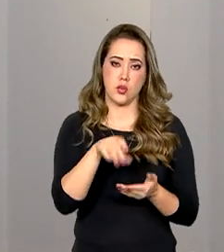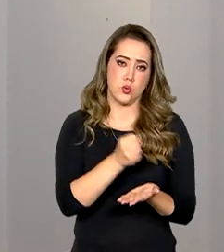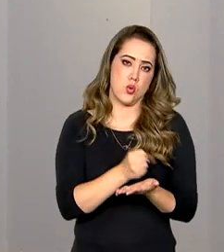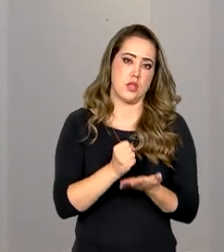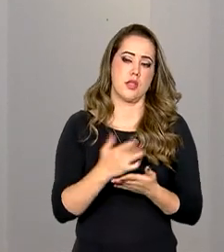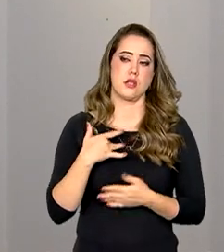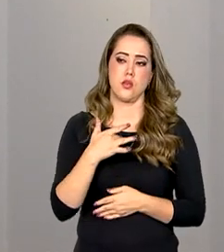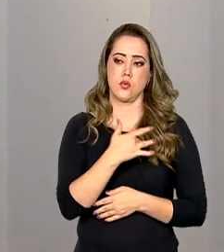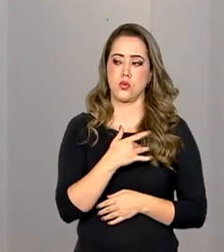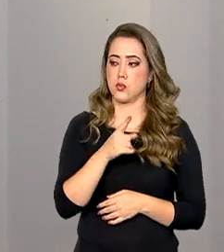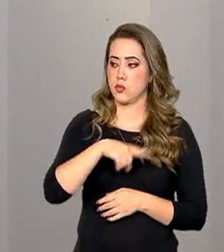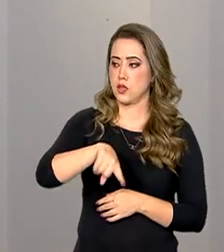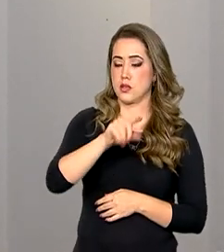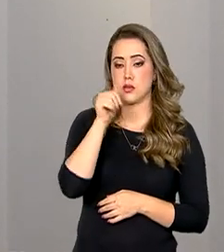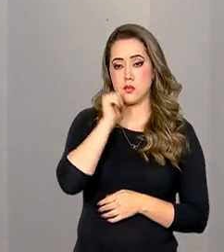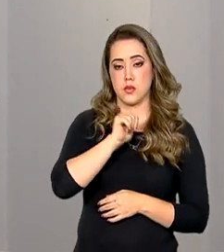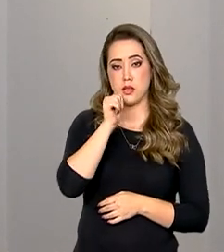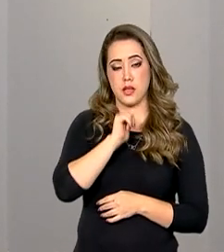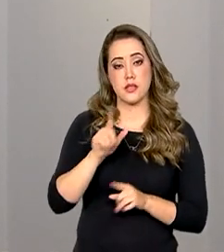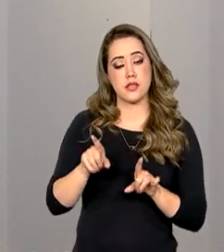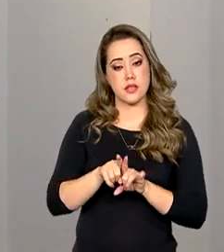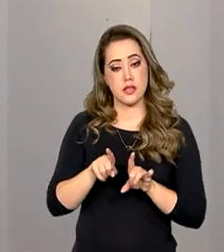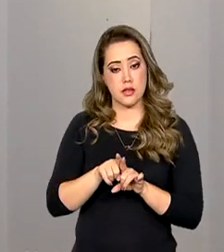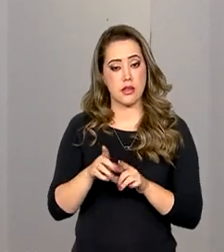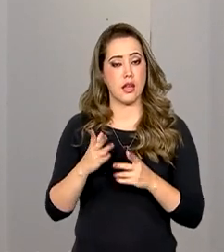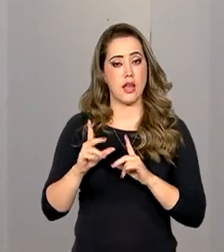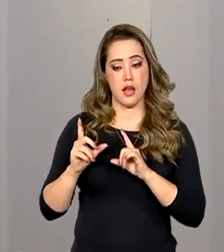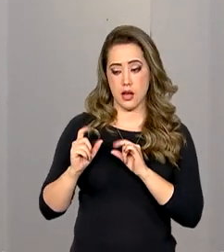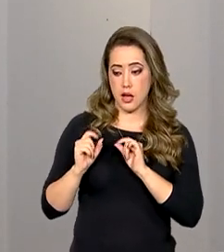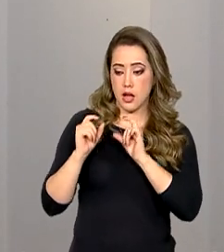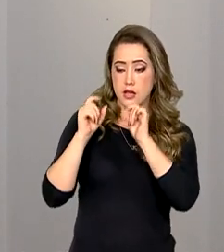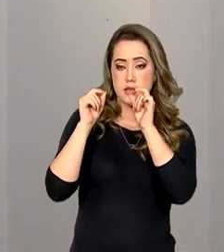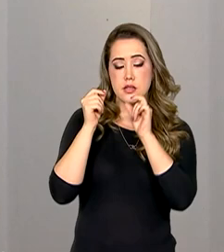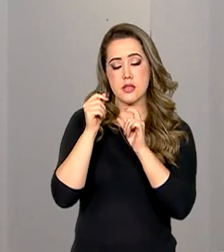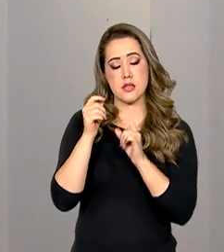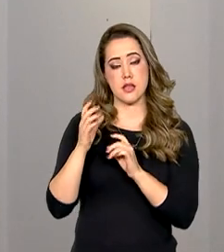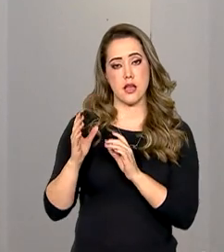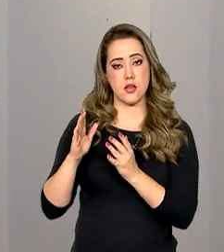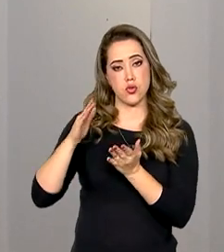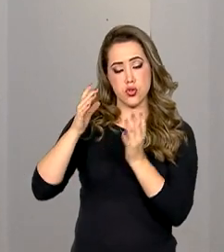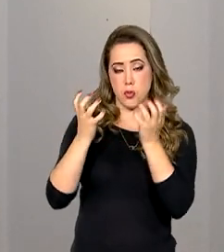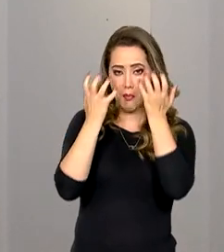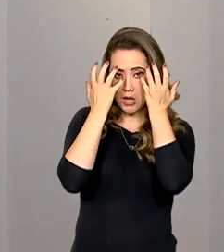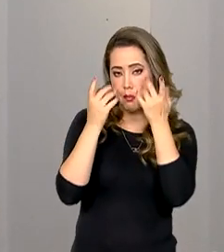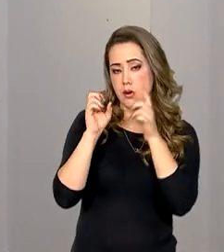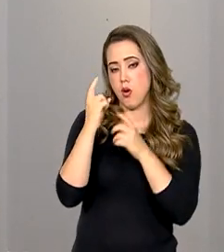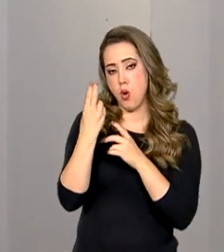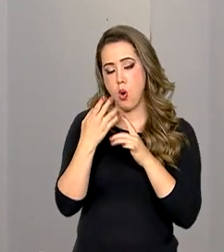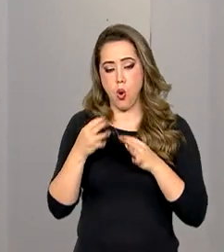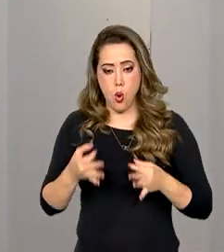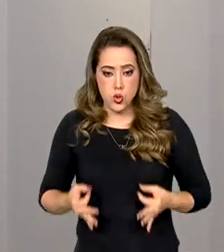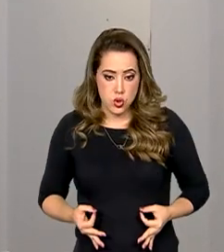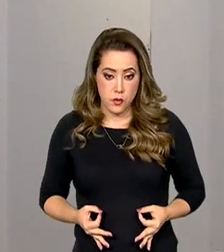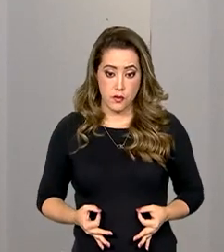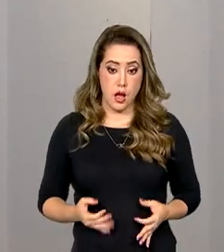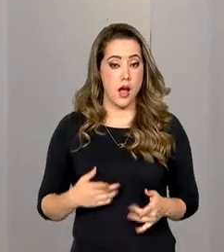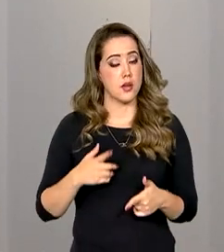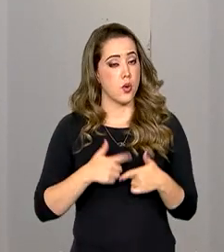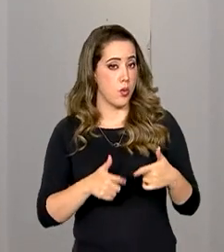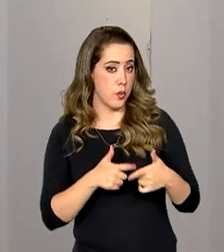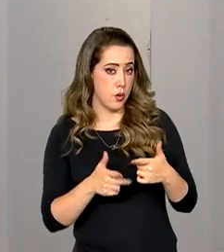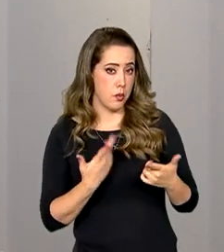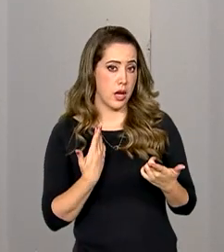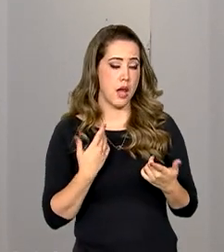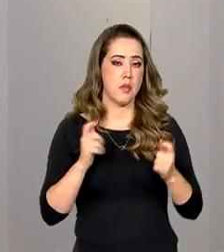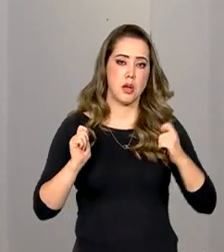Para aquelas mulheres que têm casos de câncer de mama na família, ou câncer de ovário, onde se suspeita de alguma alteração genética que